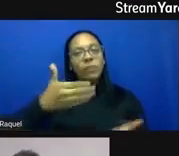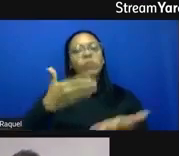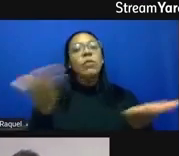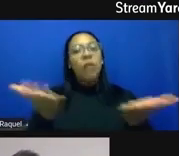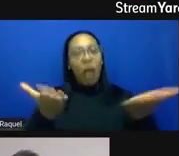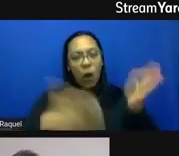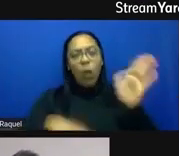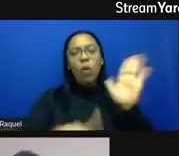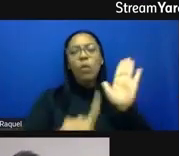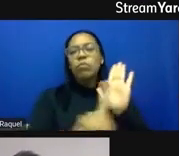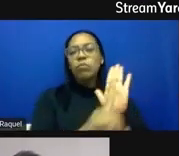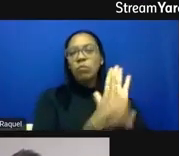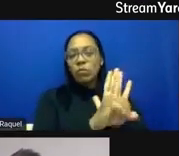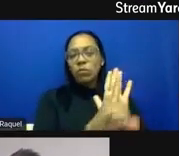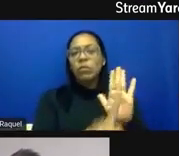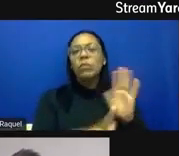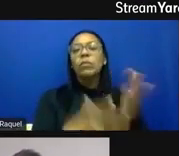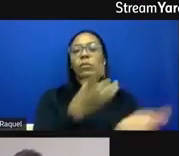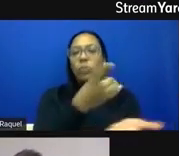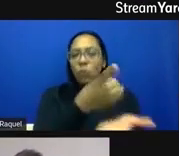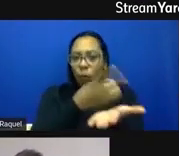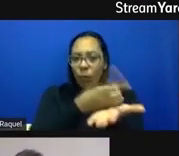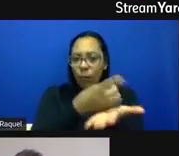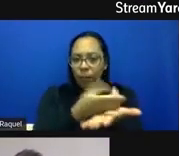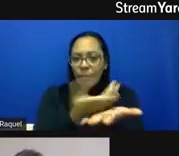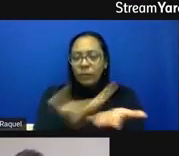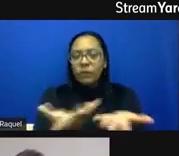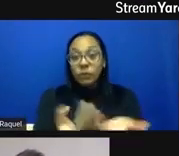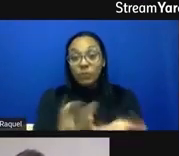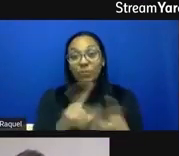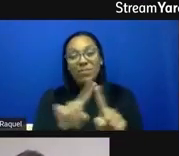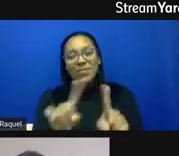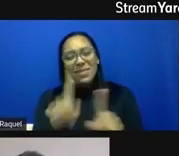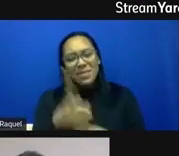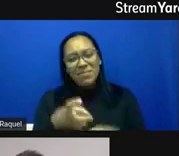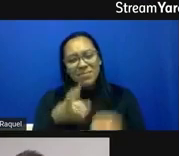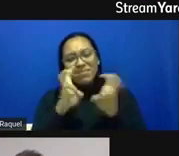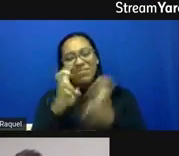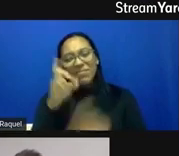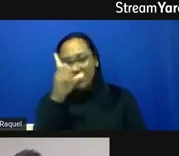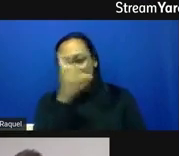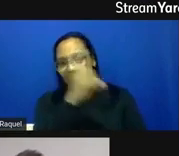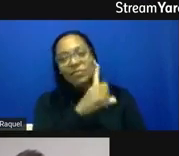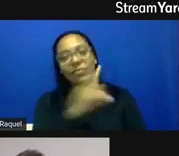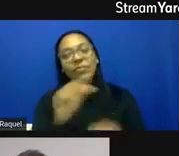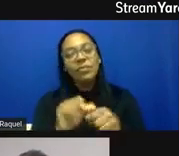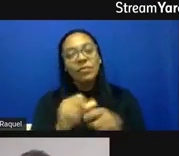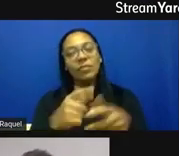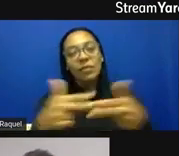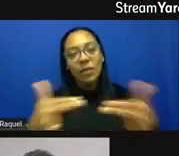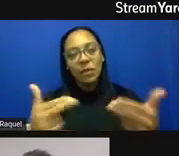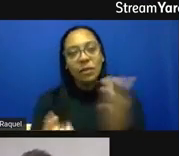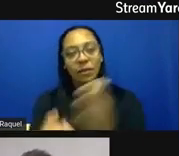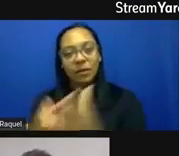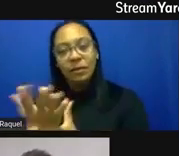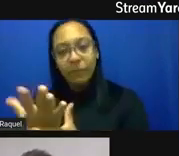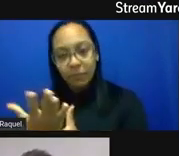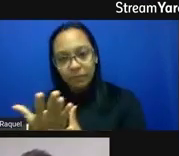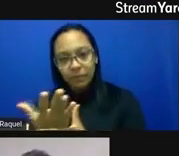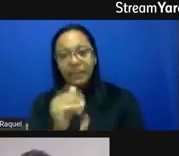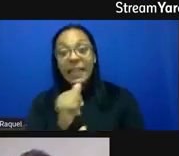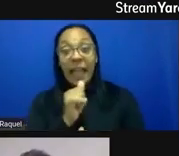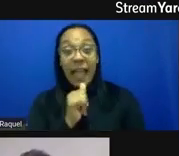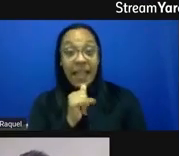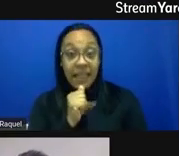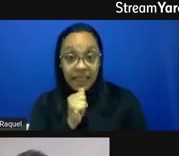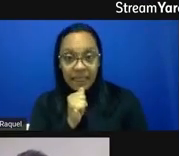mas vejam como é difícil, né, o trabalho de fazer as coisas acontecer. Apesar da regulamentação, poucos ainda